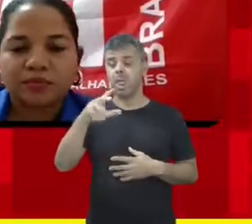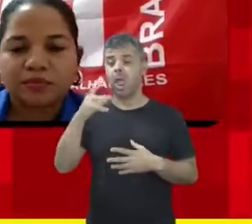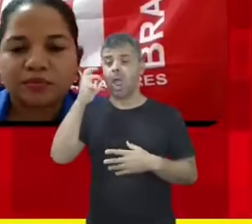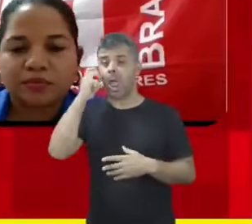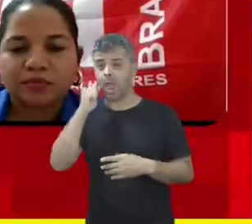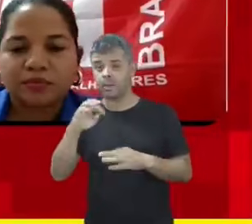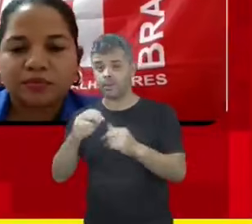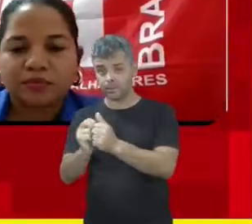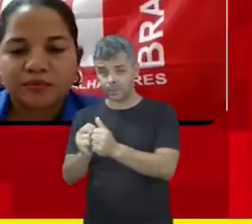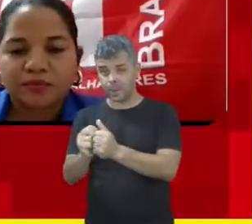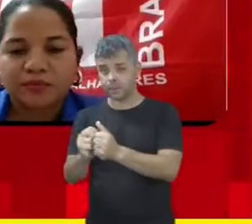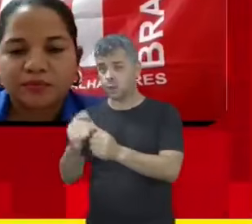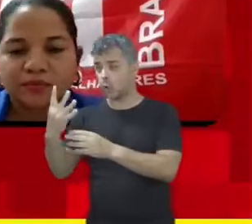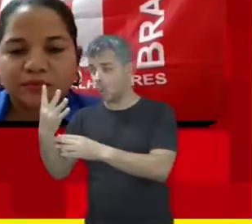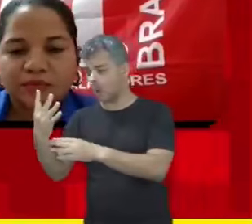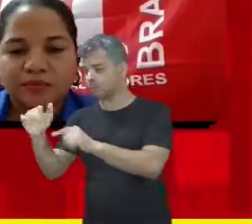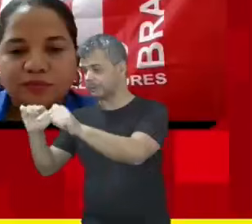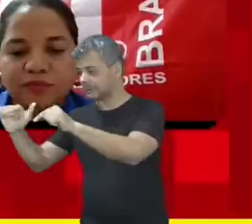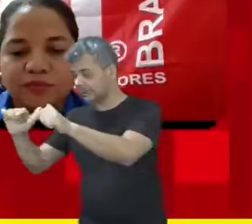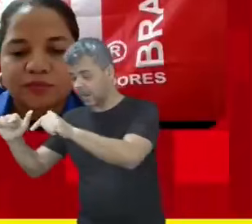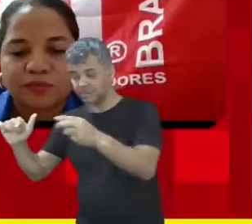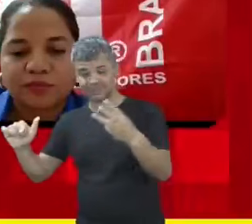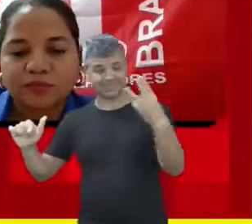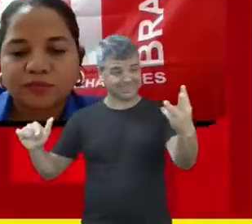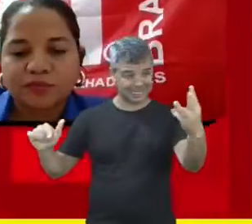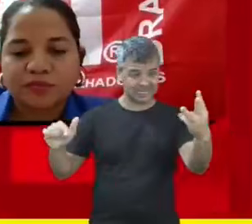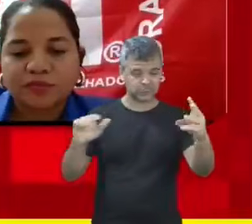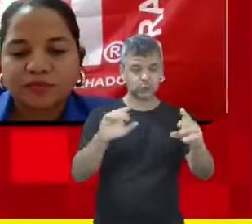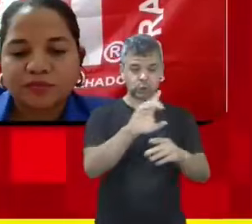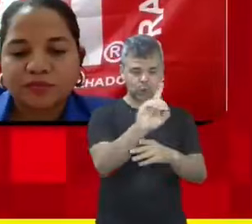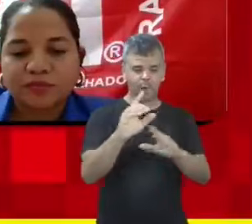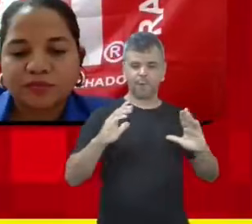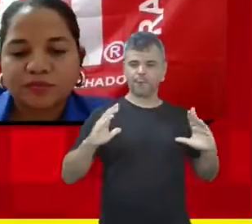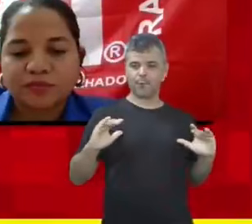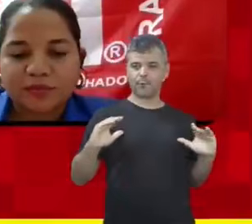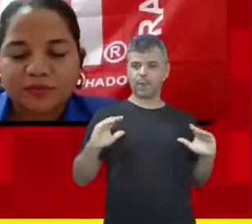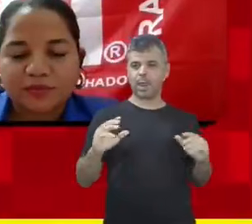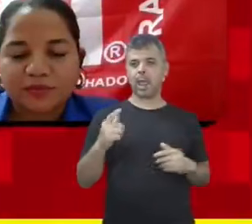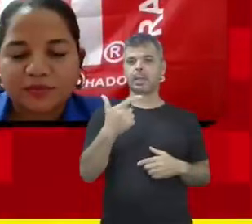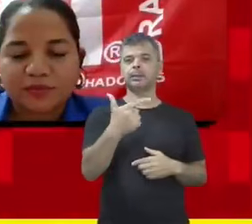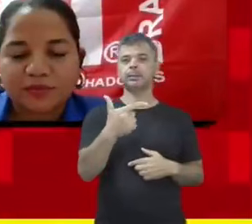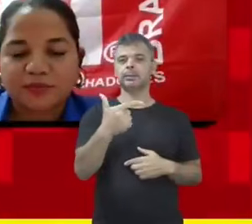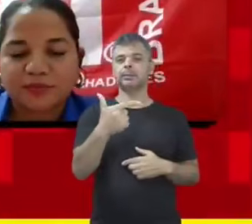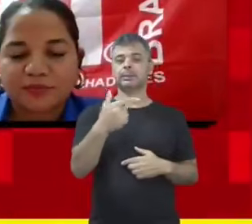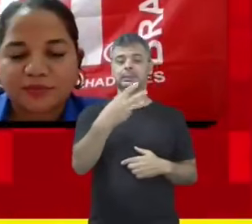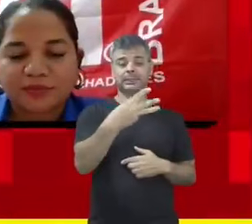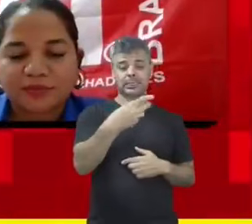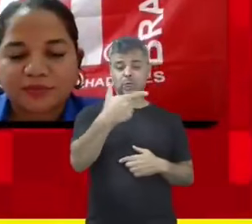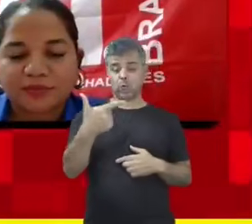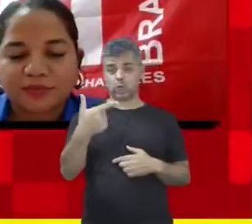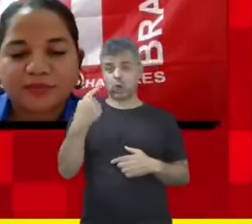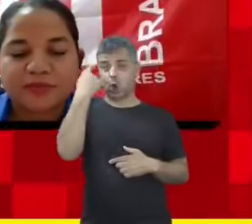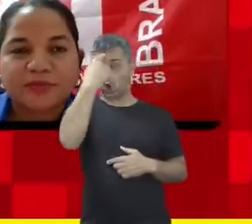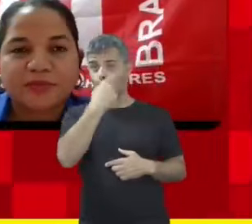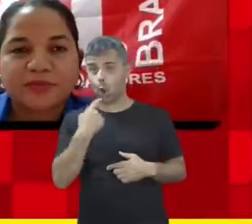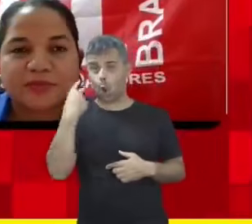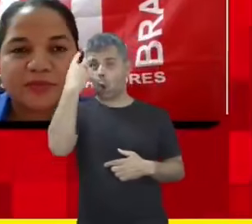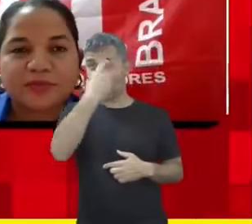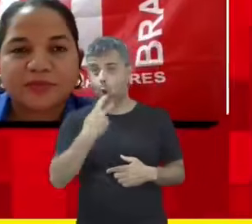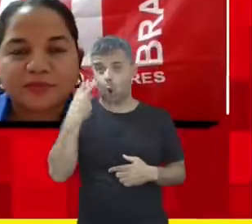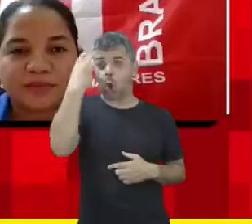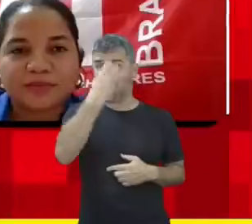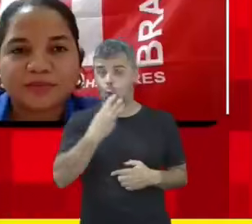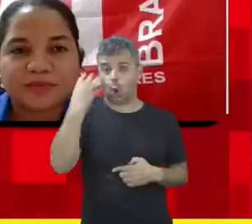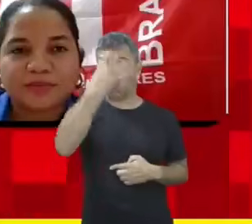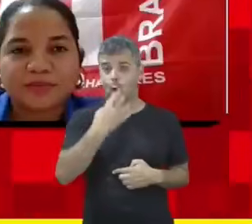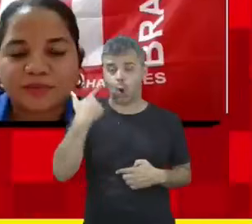escala 4x3, trabalhando 4 dias por semana com 32 horas semanais. 32 horas semanais,